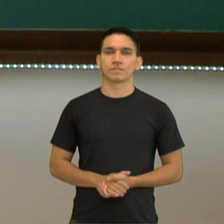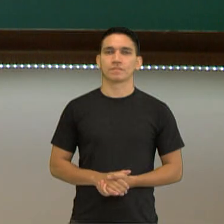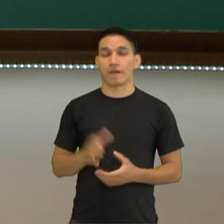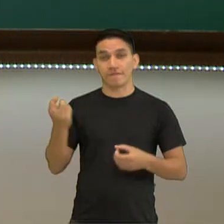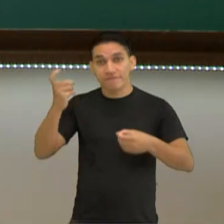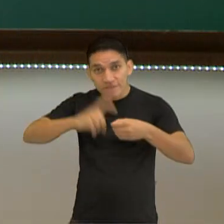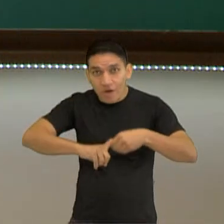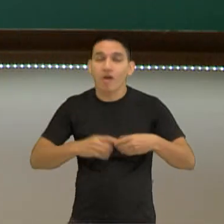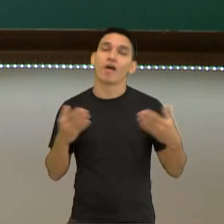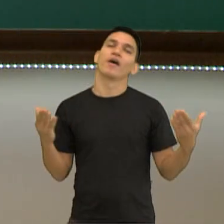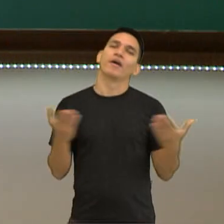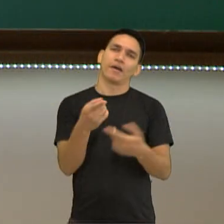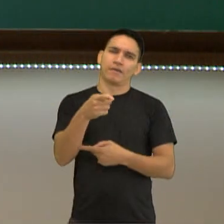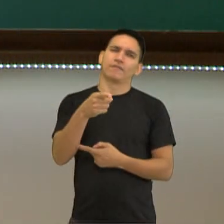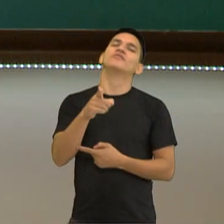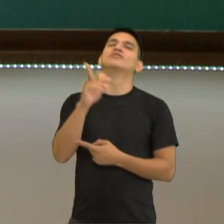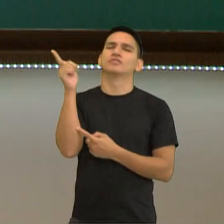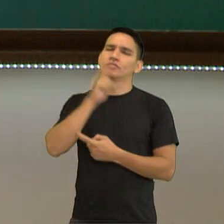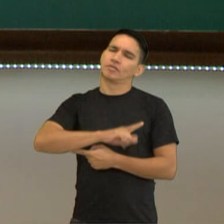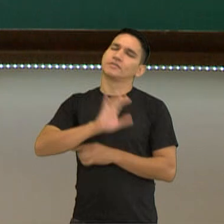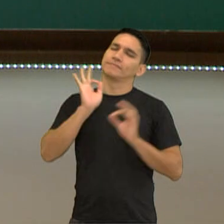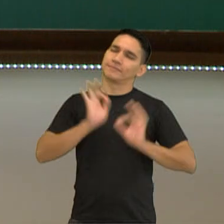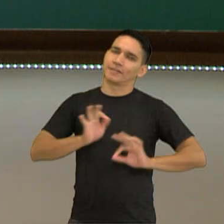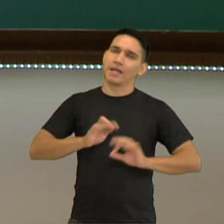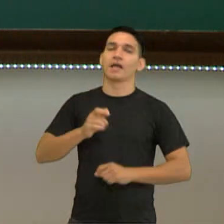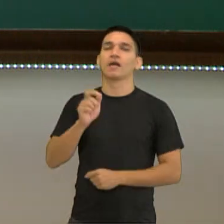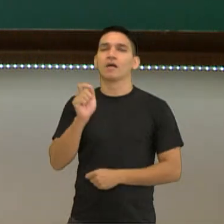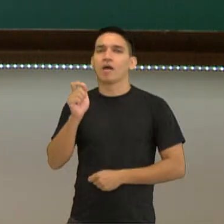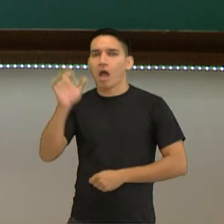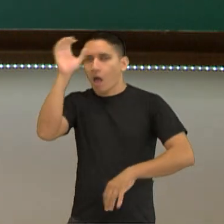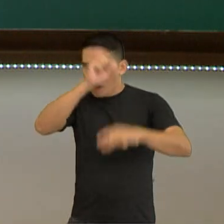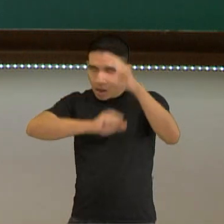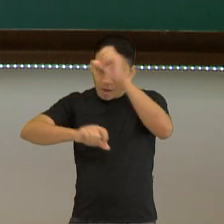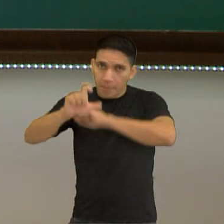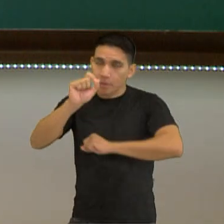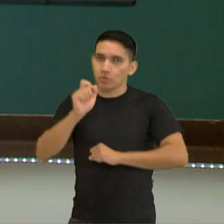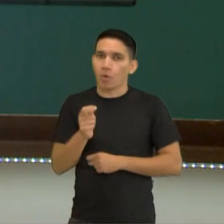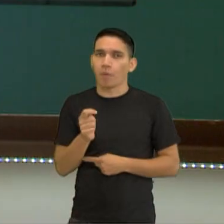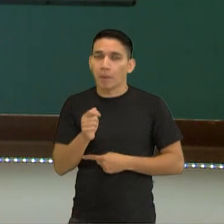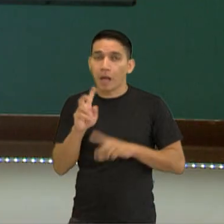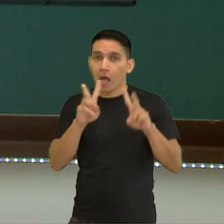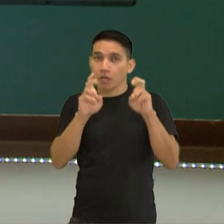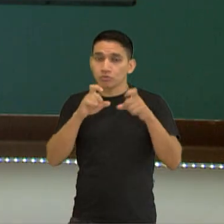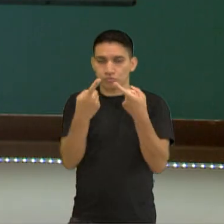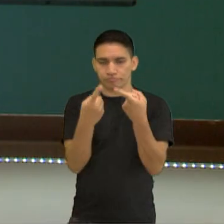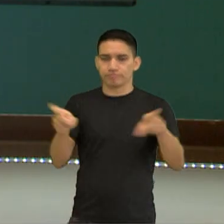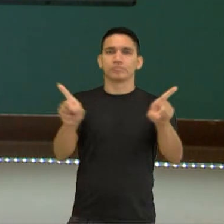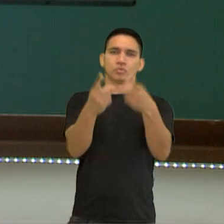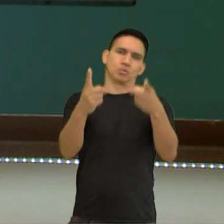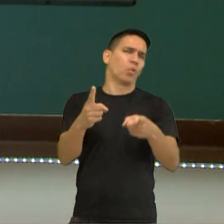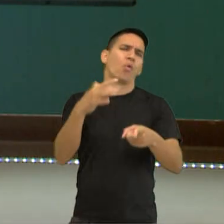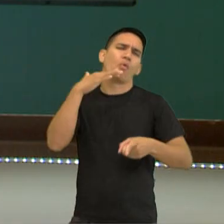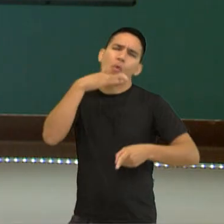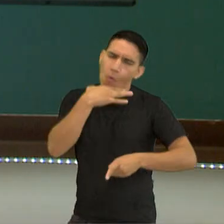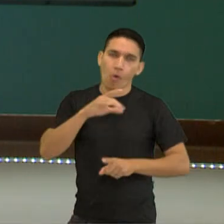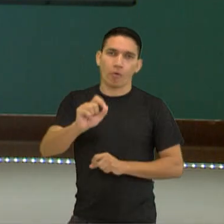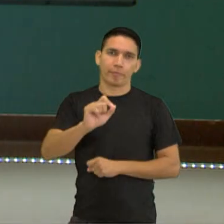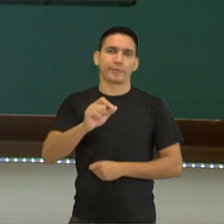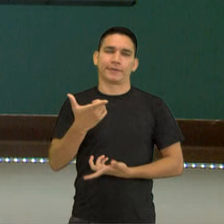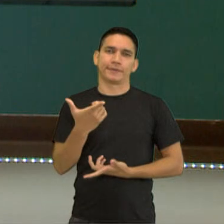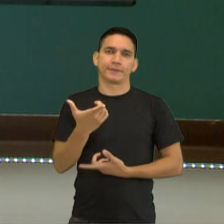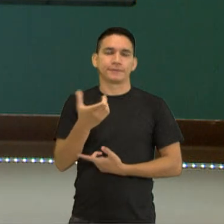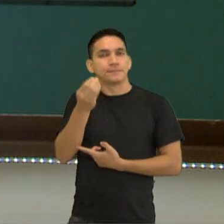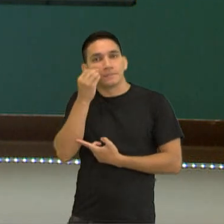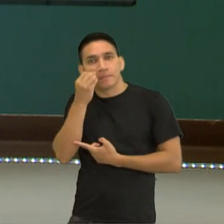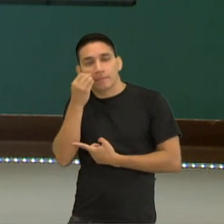De volta aqui, você com certeza, né, tá aprendendo um pouquinho sobre música. Lógico, a tendência,